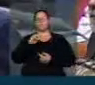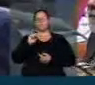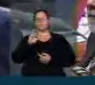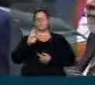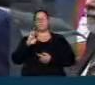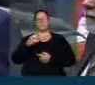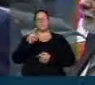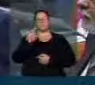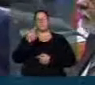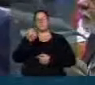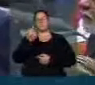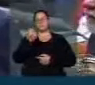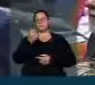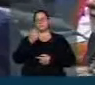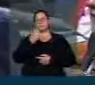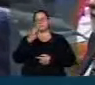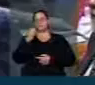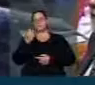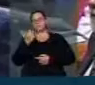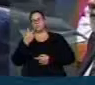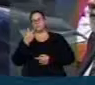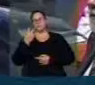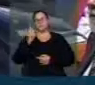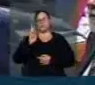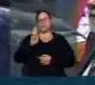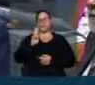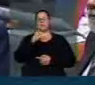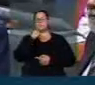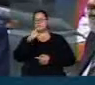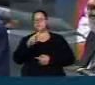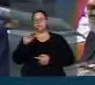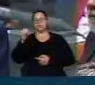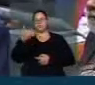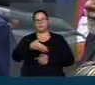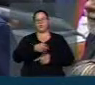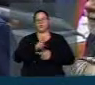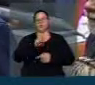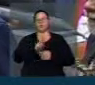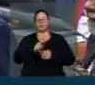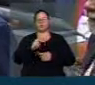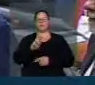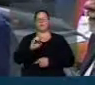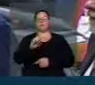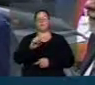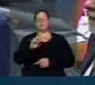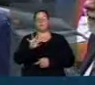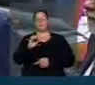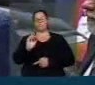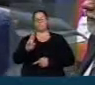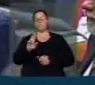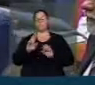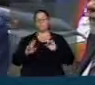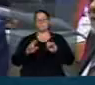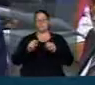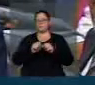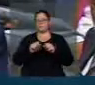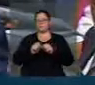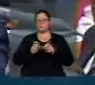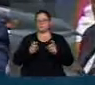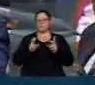vender, nenhuma imprensa, ninguém vai lá em defesa do produtor. Quando uma caixa de tomate era vendida a